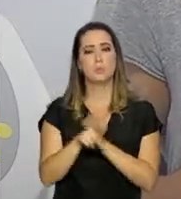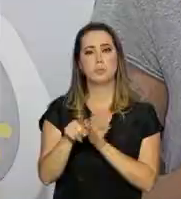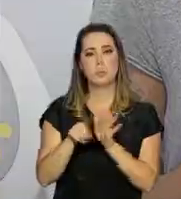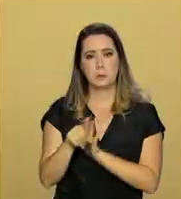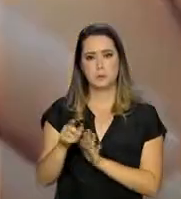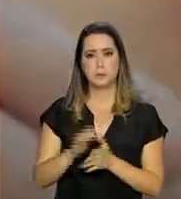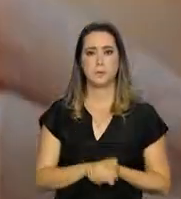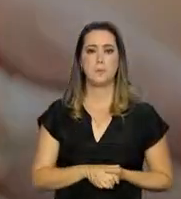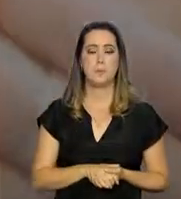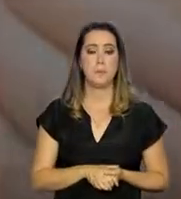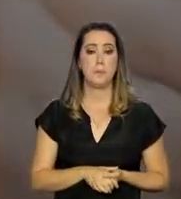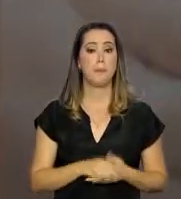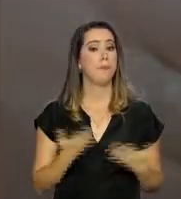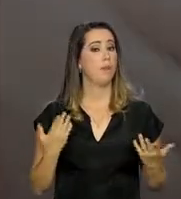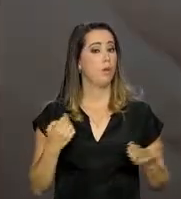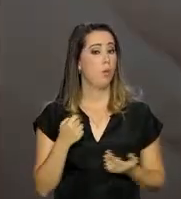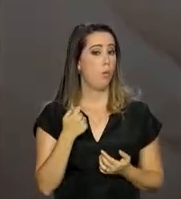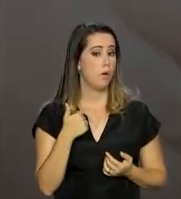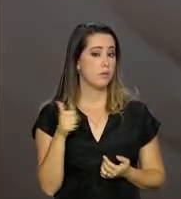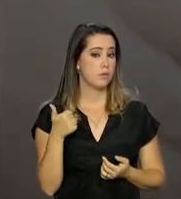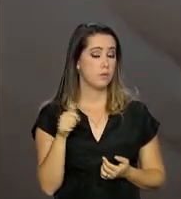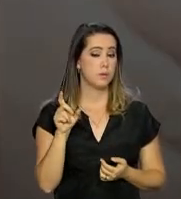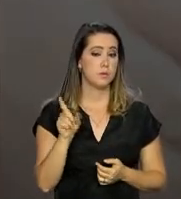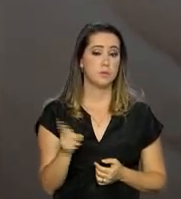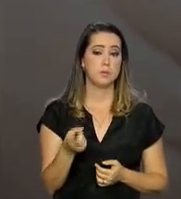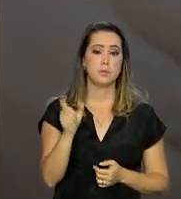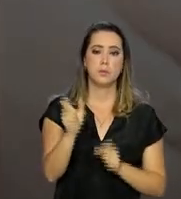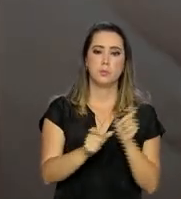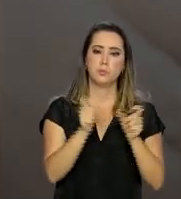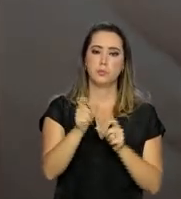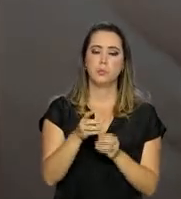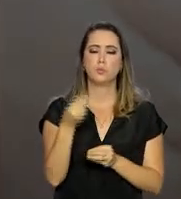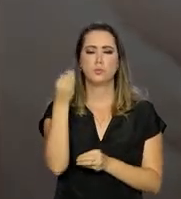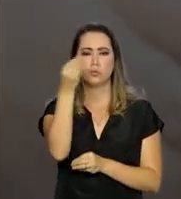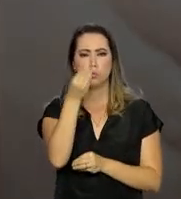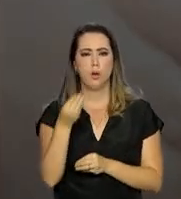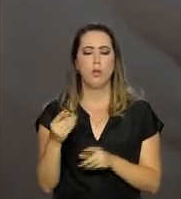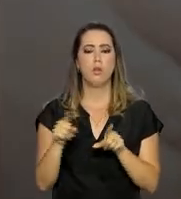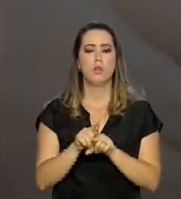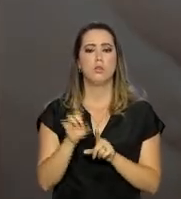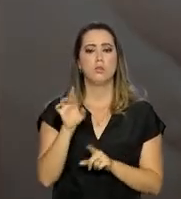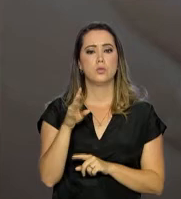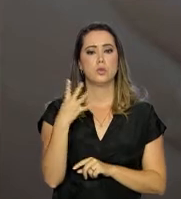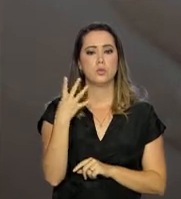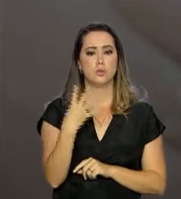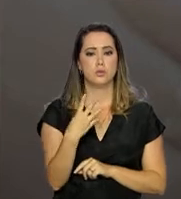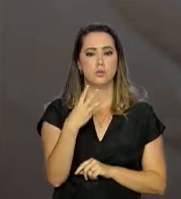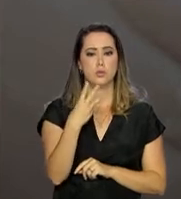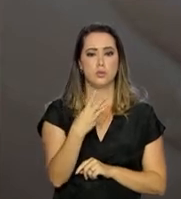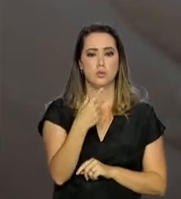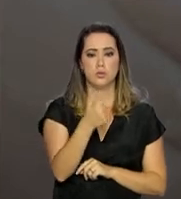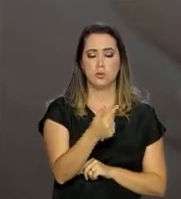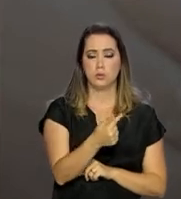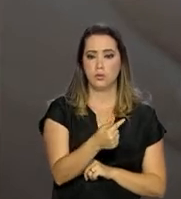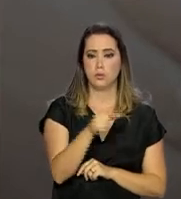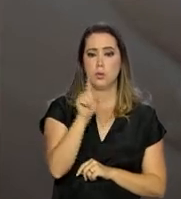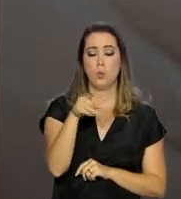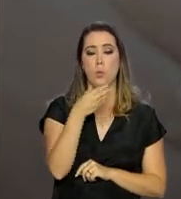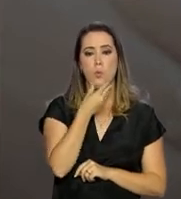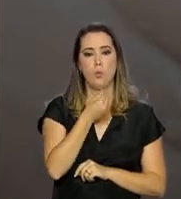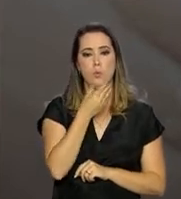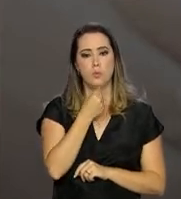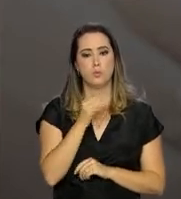mercado no brasil são quase 11 mil trabalhadores na área de estética apenas 437 desse total é